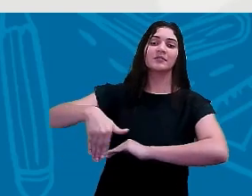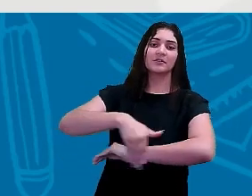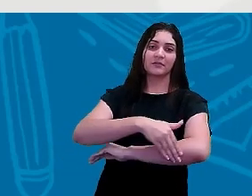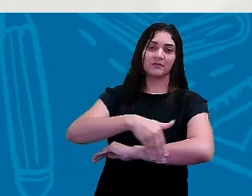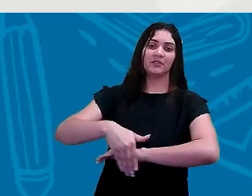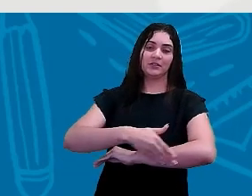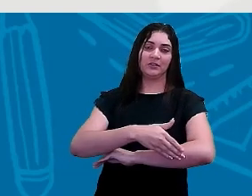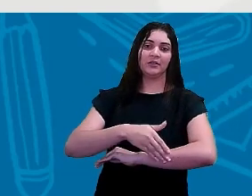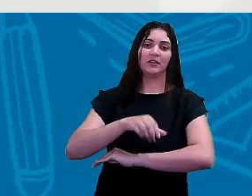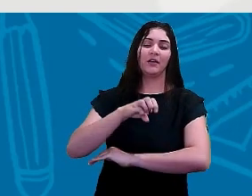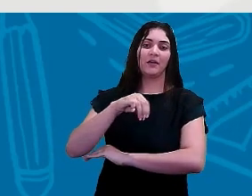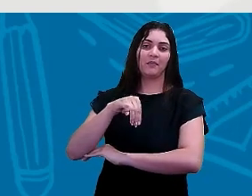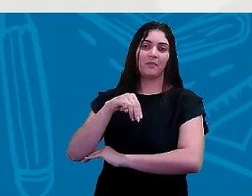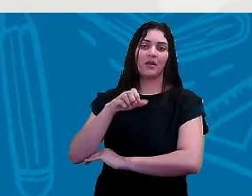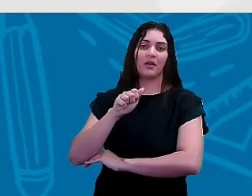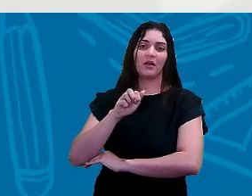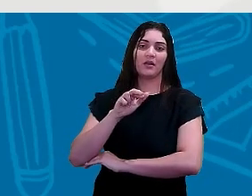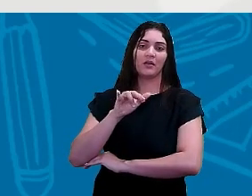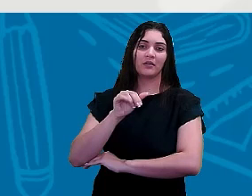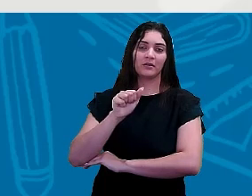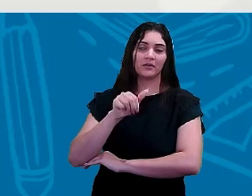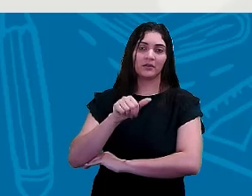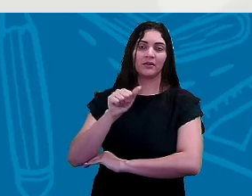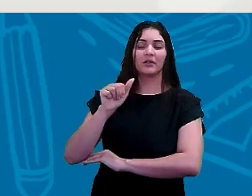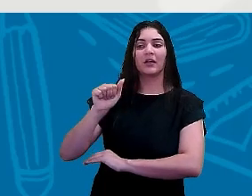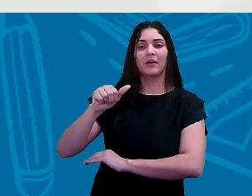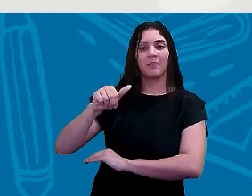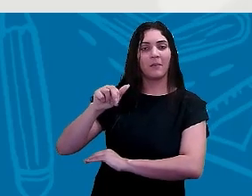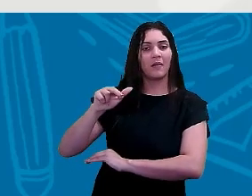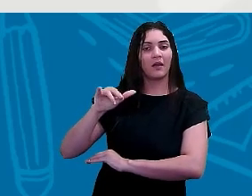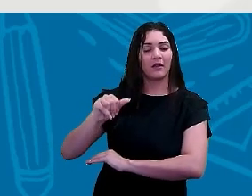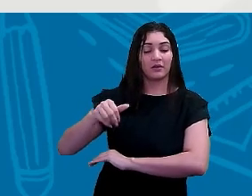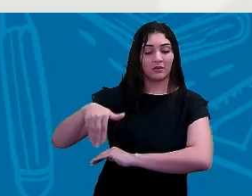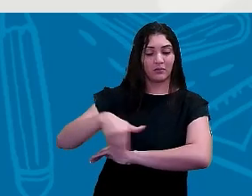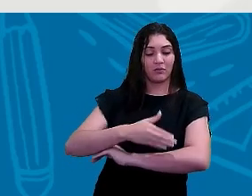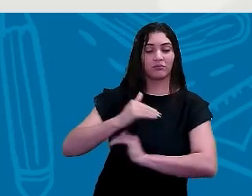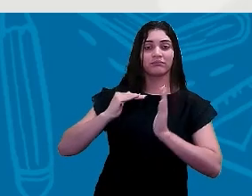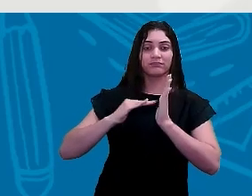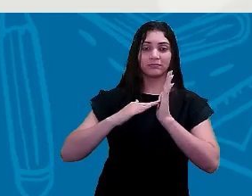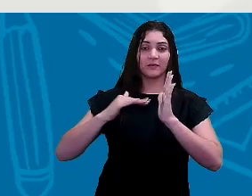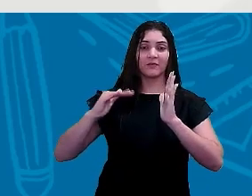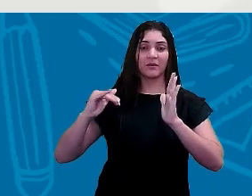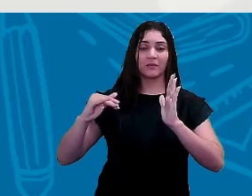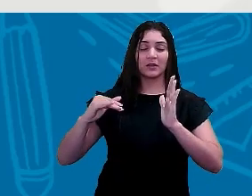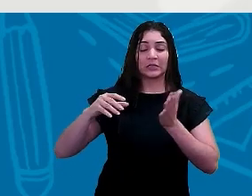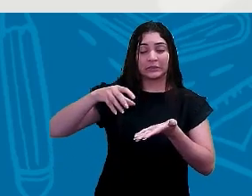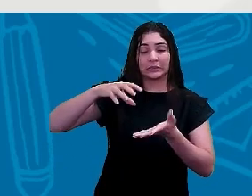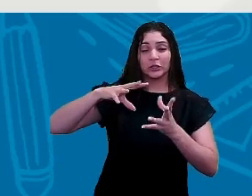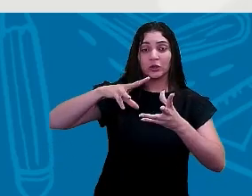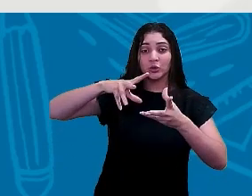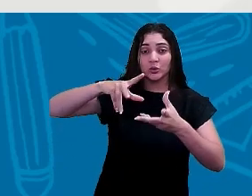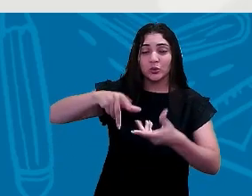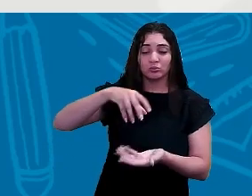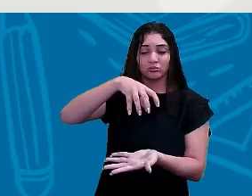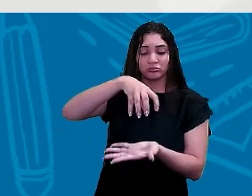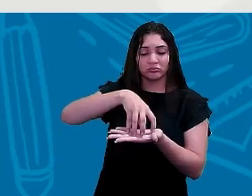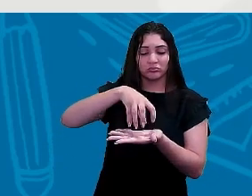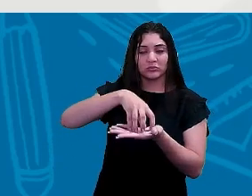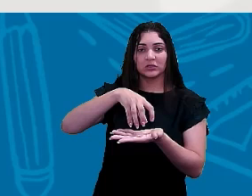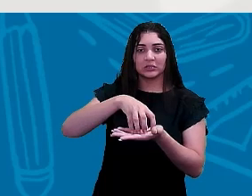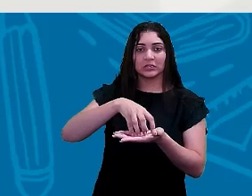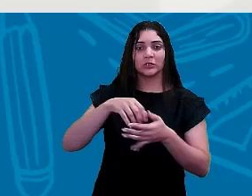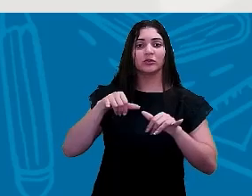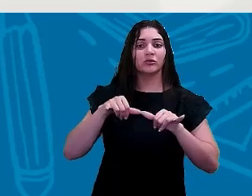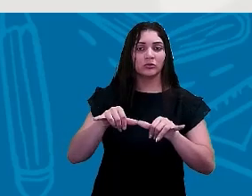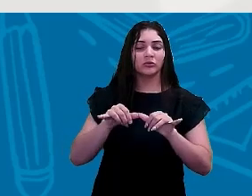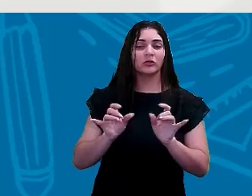Avenida Mariana Malha, que é uma avenida muito famosa, onde está todo o centro da cidade de